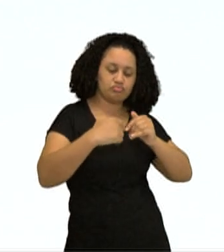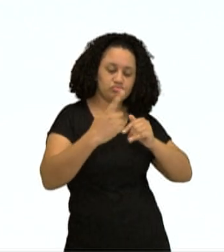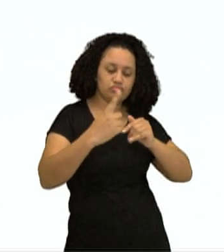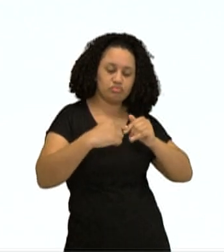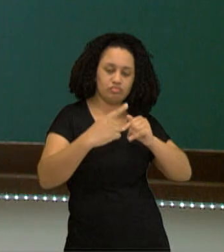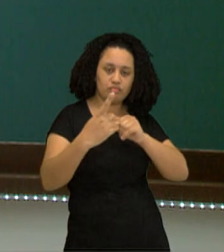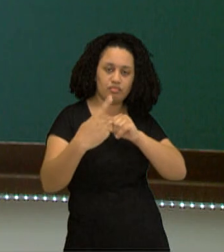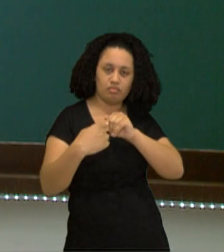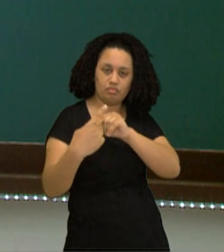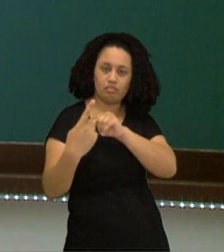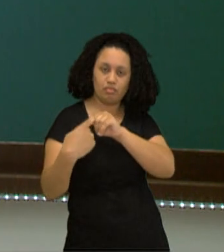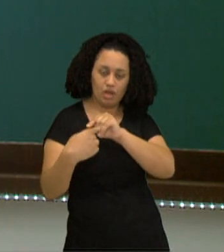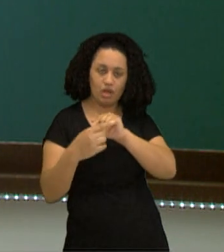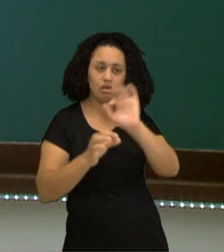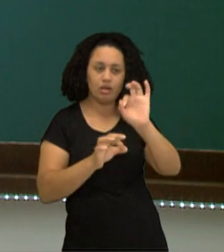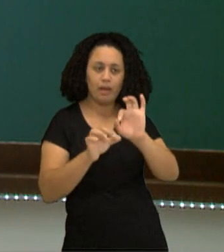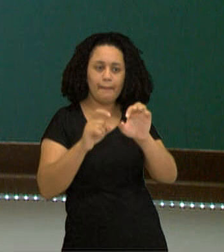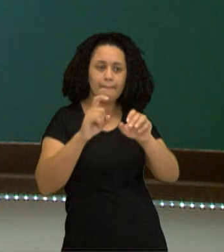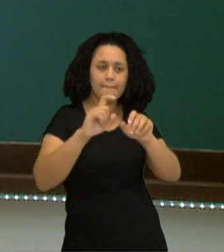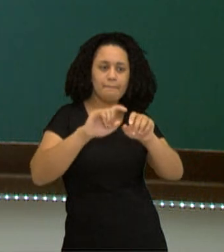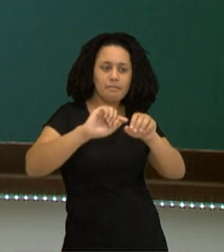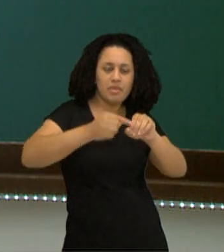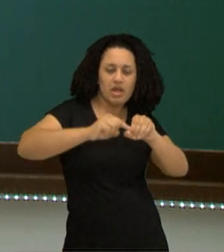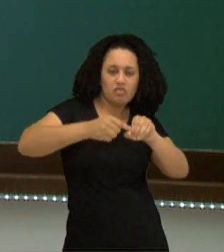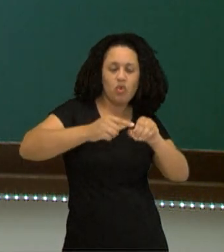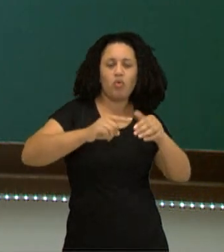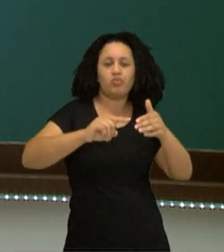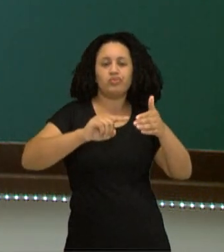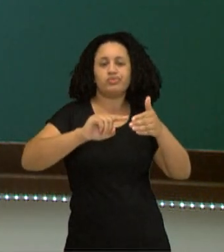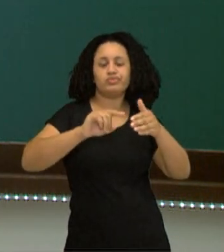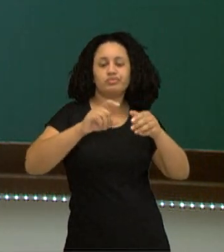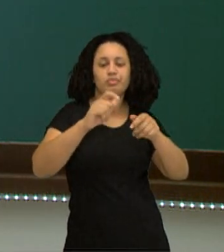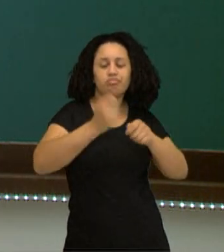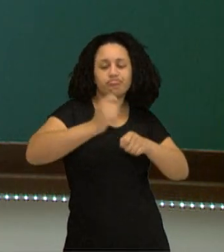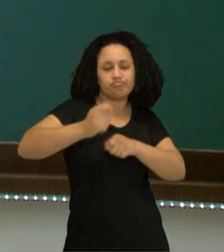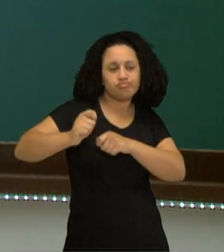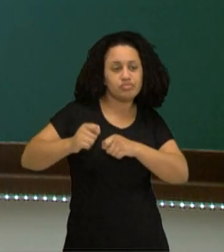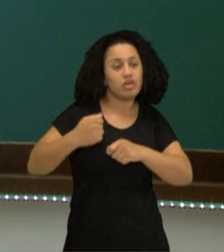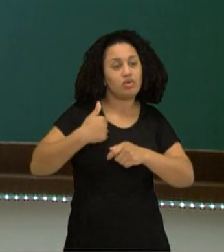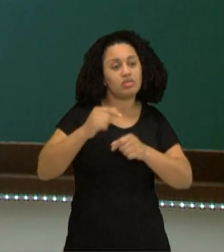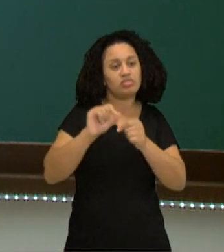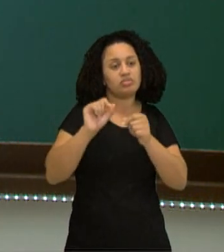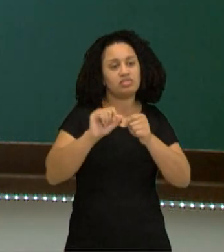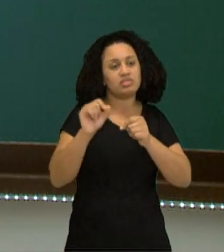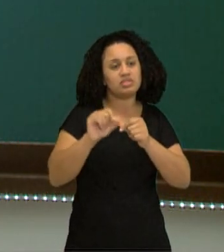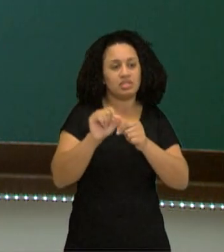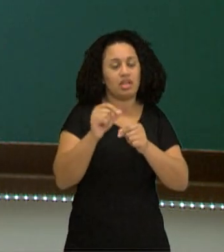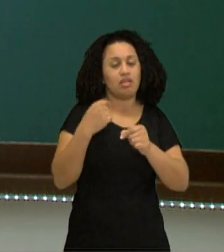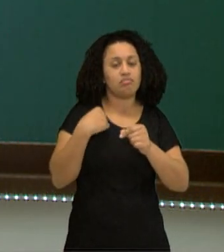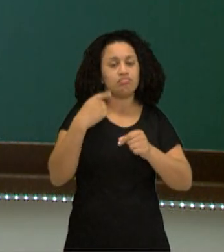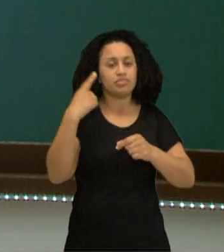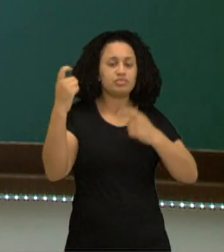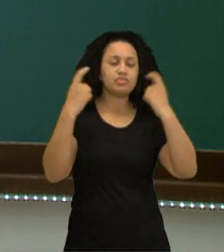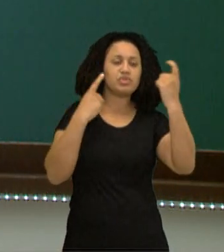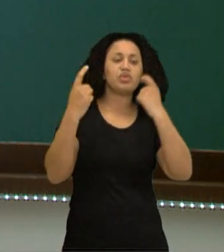das cordas do piano, ele colocou prego, colocou parafuso, E quando executado esse som, ele